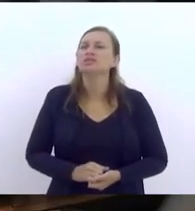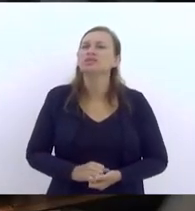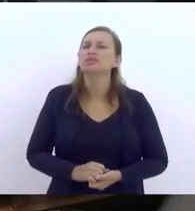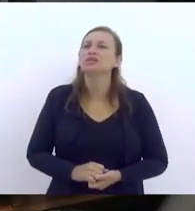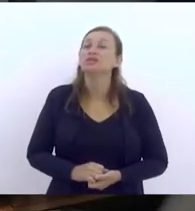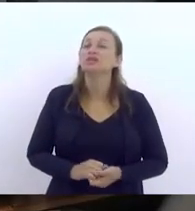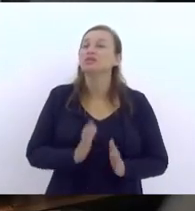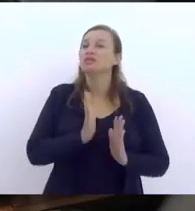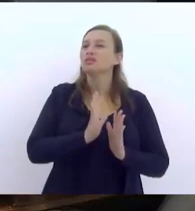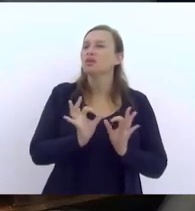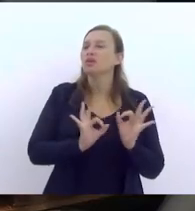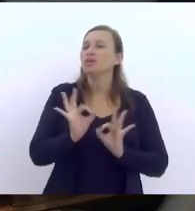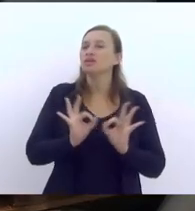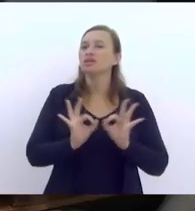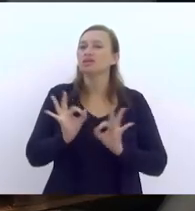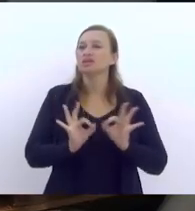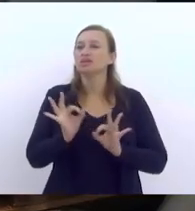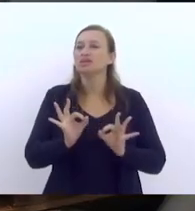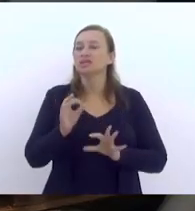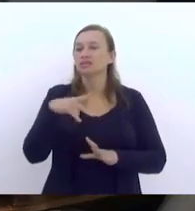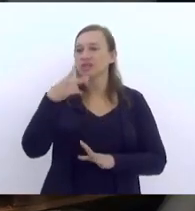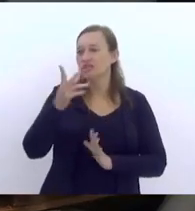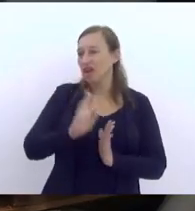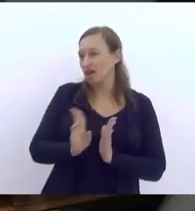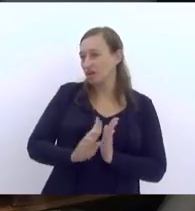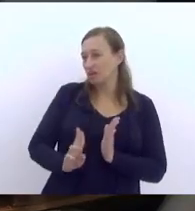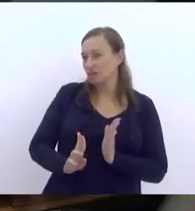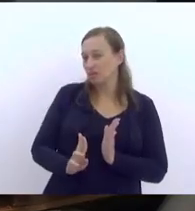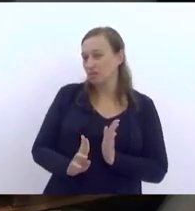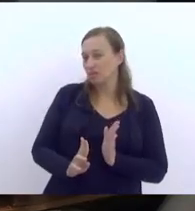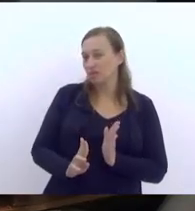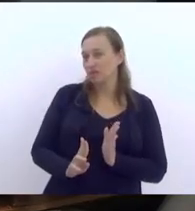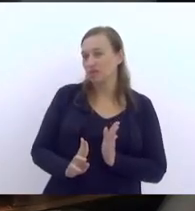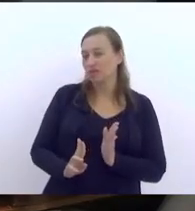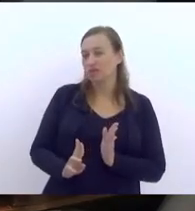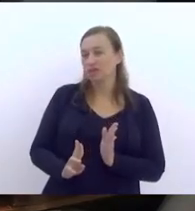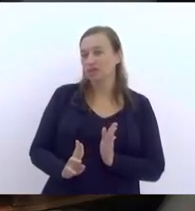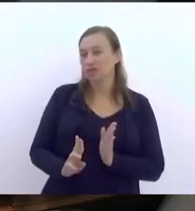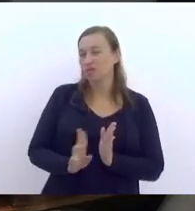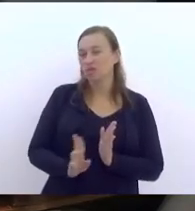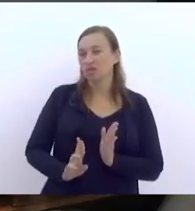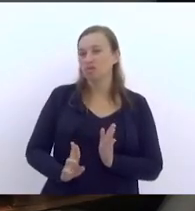Vamos organizar aqui. Para falar aqui. Tem que se inscrever, gente. É só se inscrever.